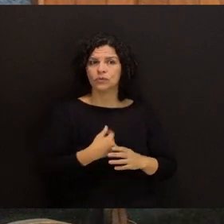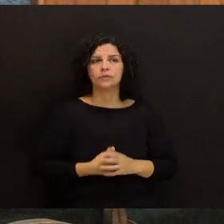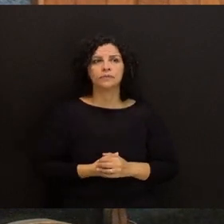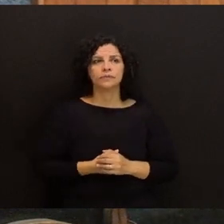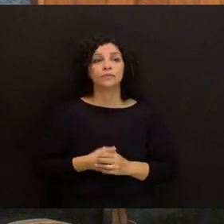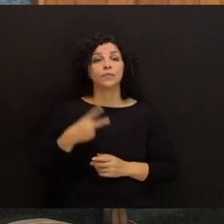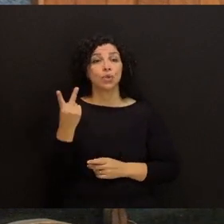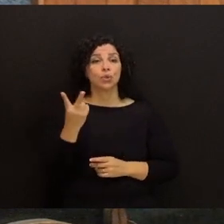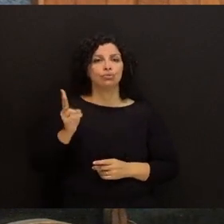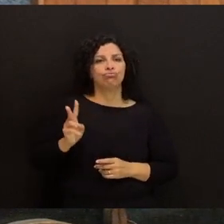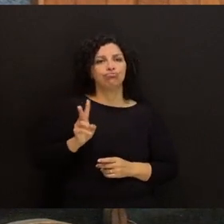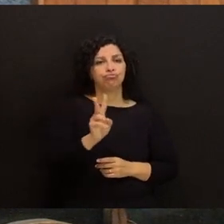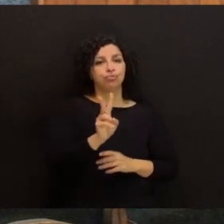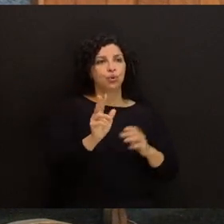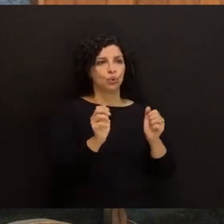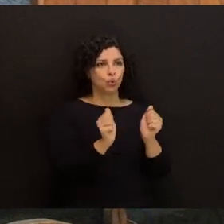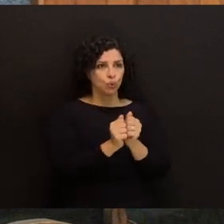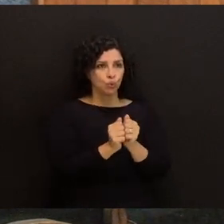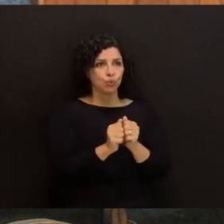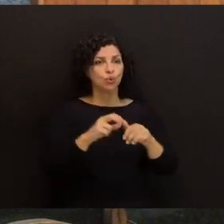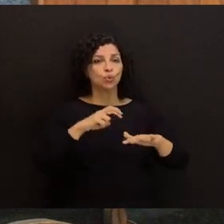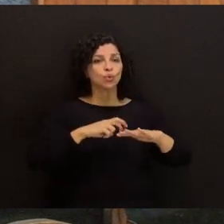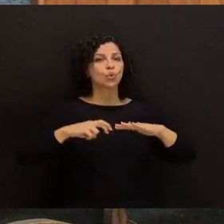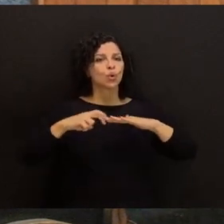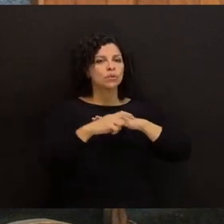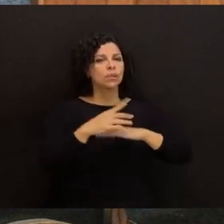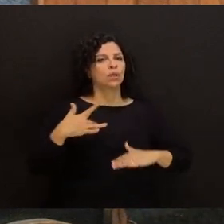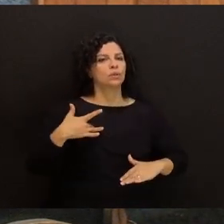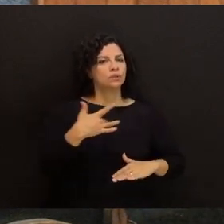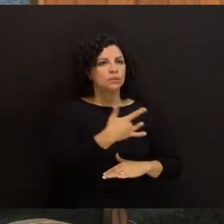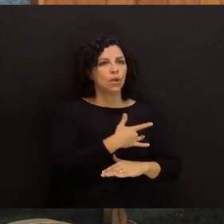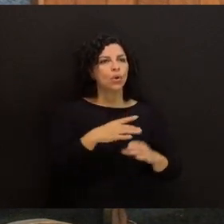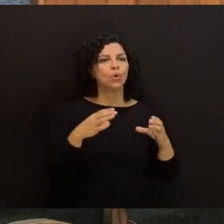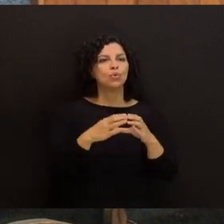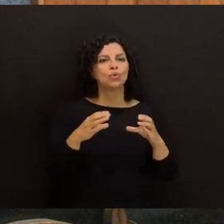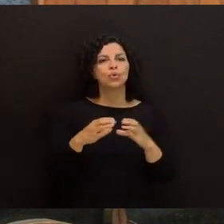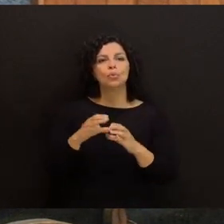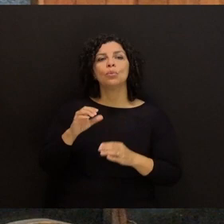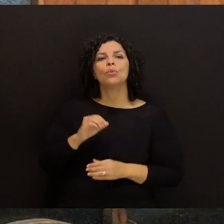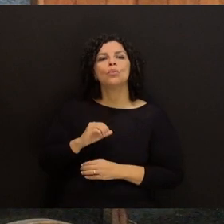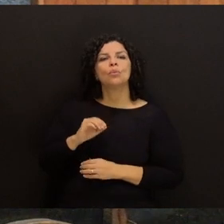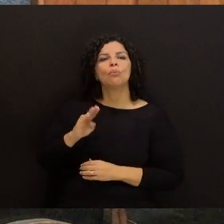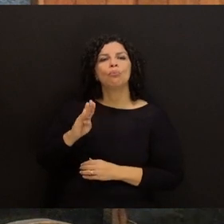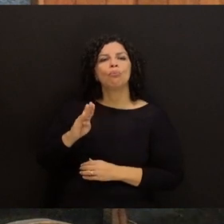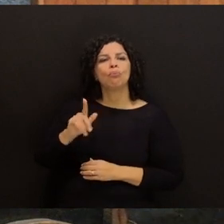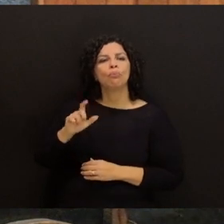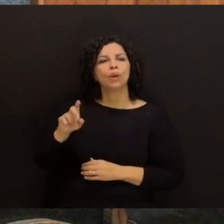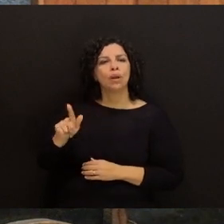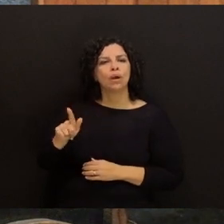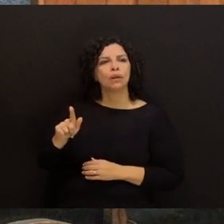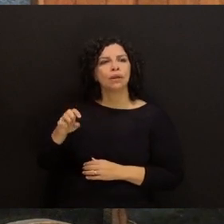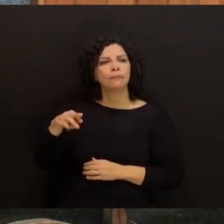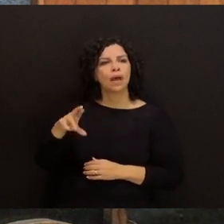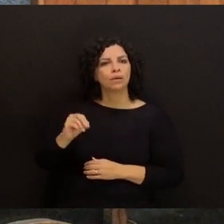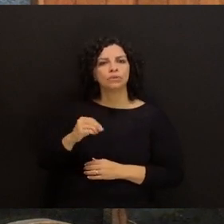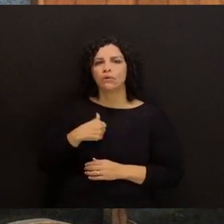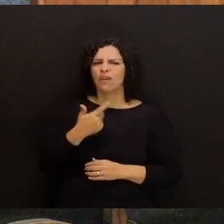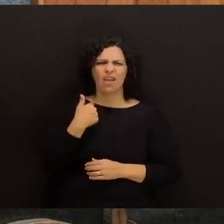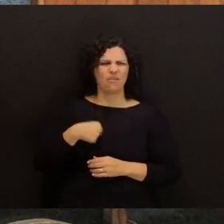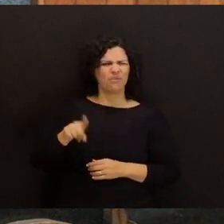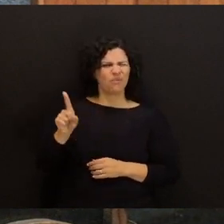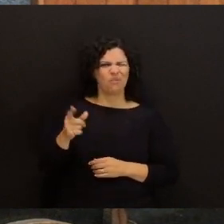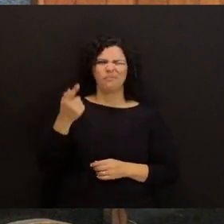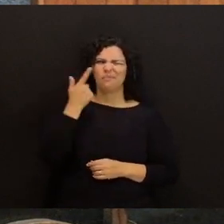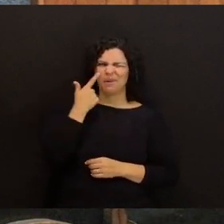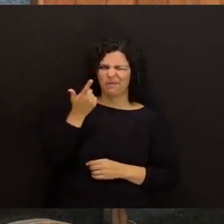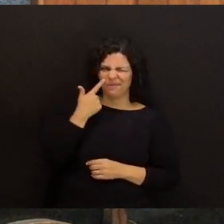fui lá junto com o presidente do conselho de saúde e junto com o blogueiro Marcos Santos e eu fui sem acreditar que eu tava indo